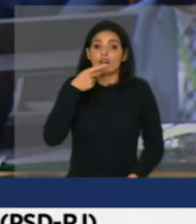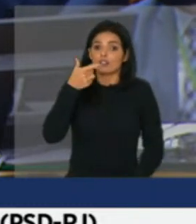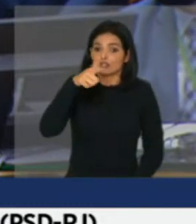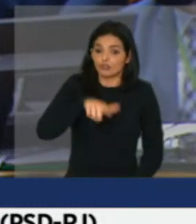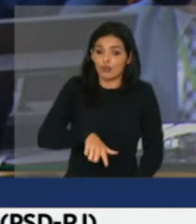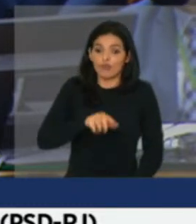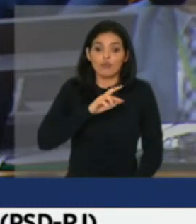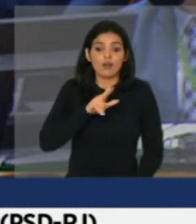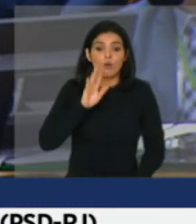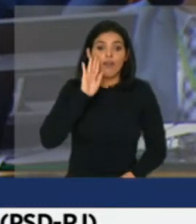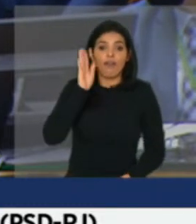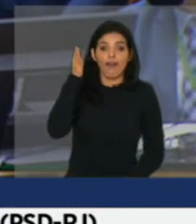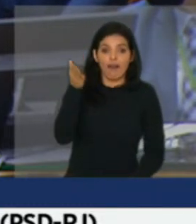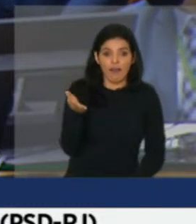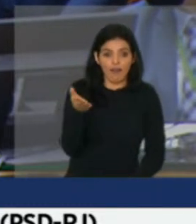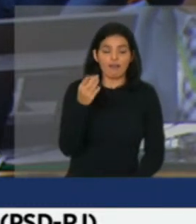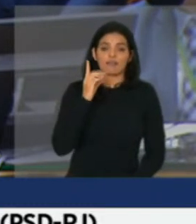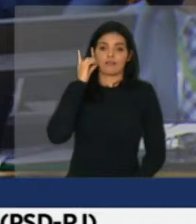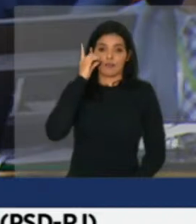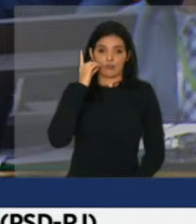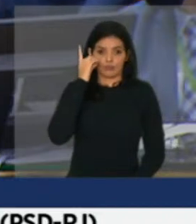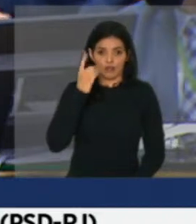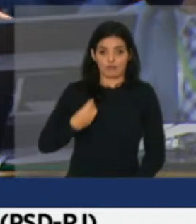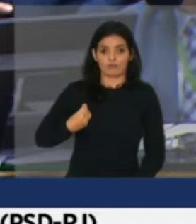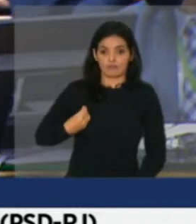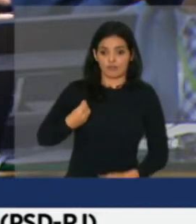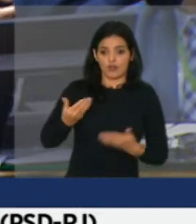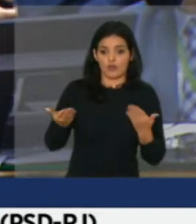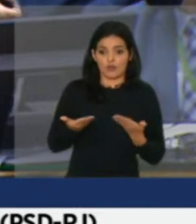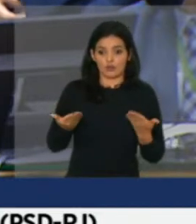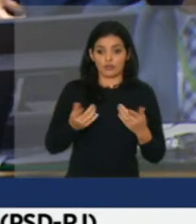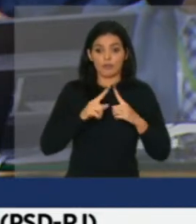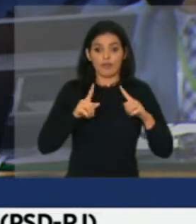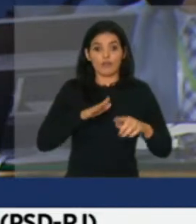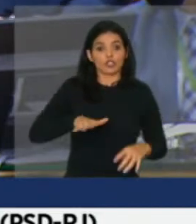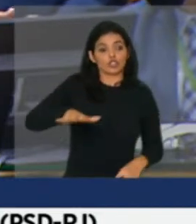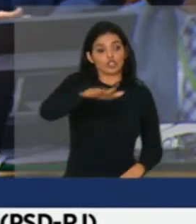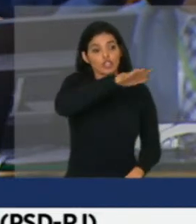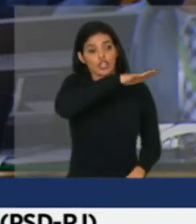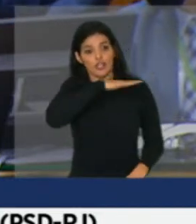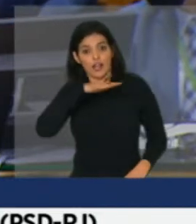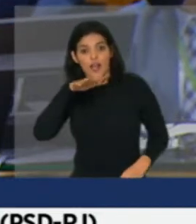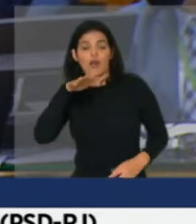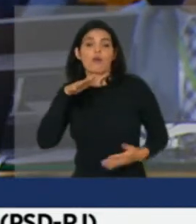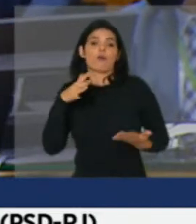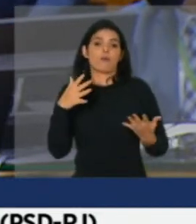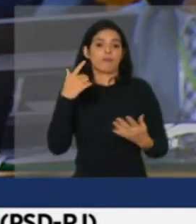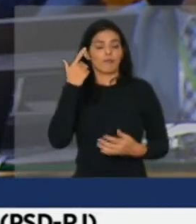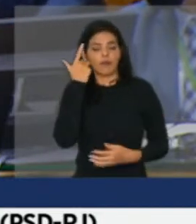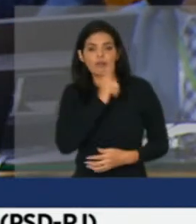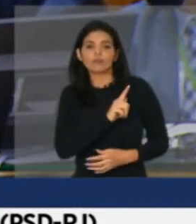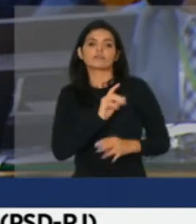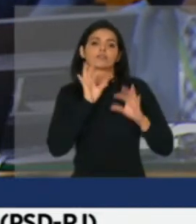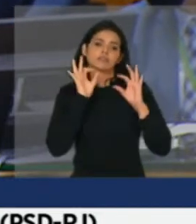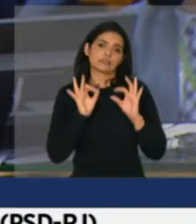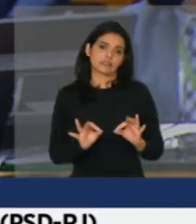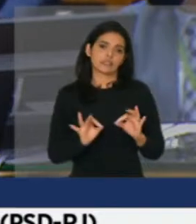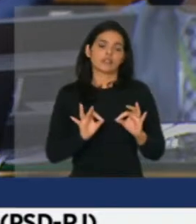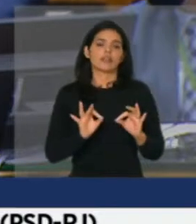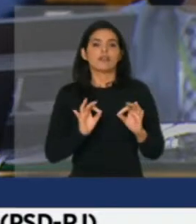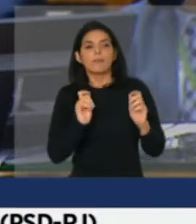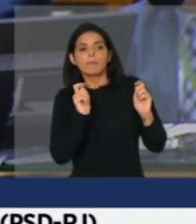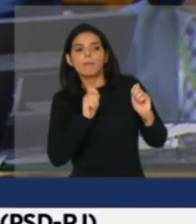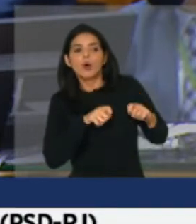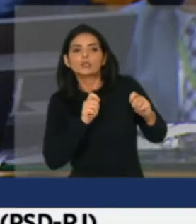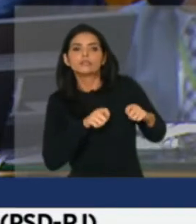à deputada que hoje se encontra, mas a toda a casa, de uma maneira que a gente possa construir a